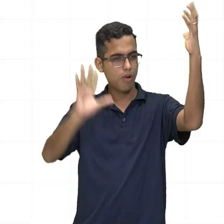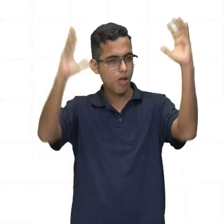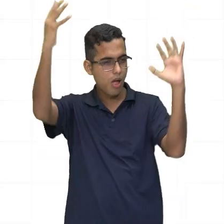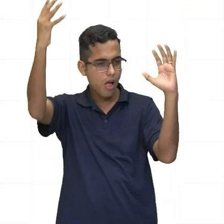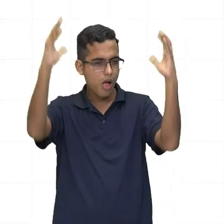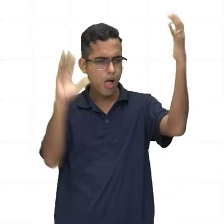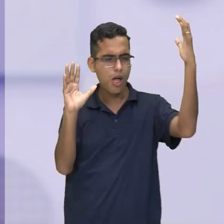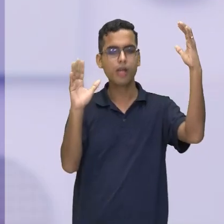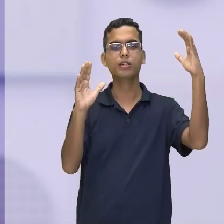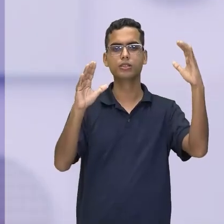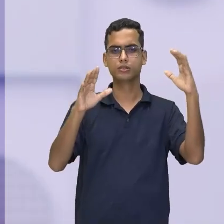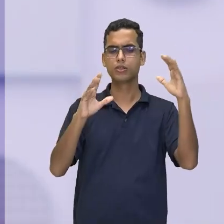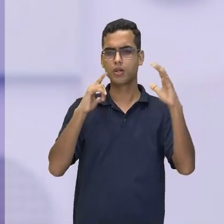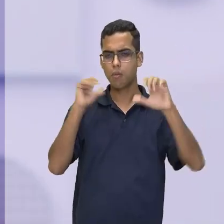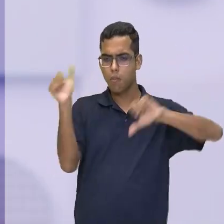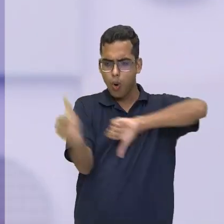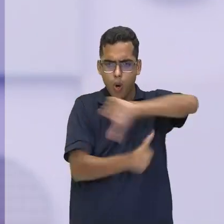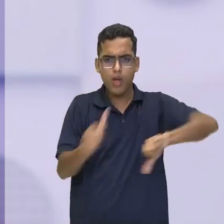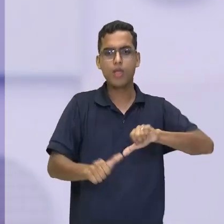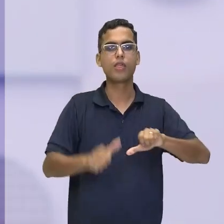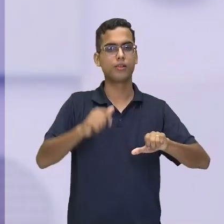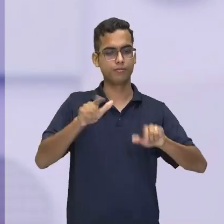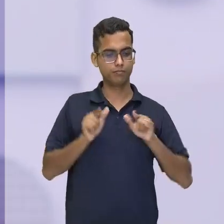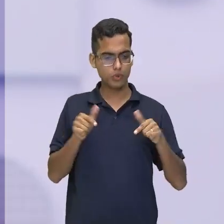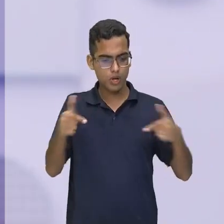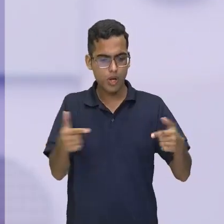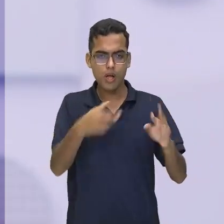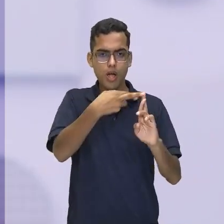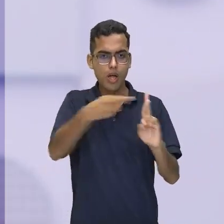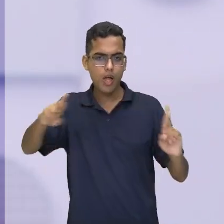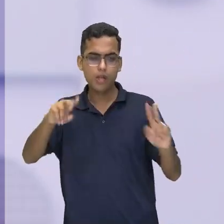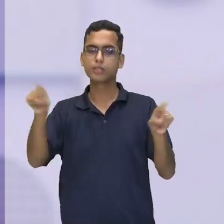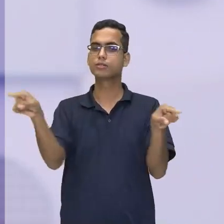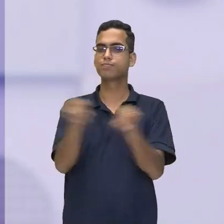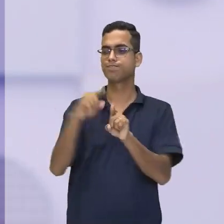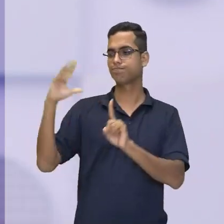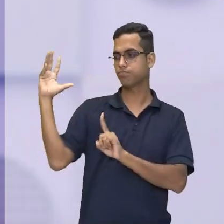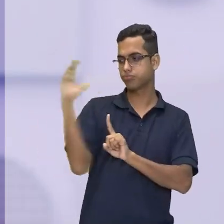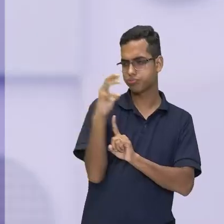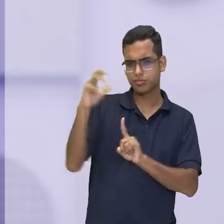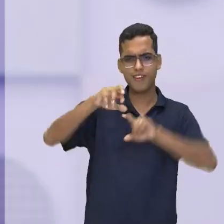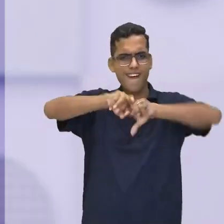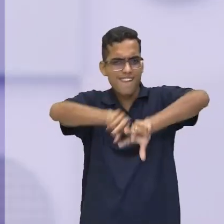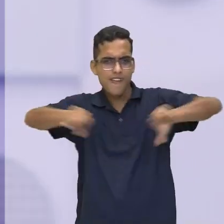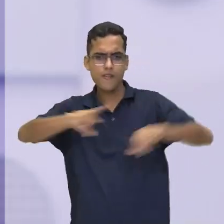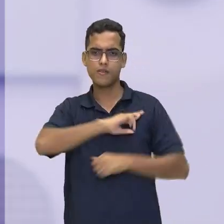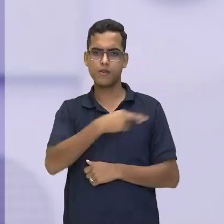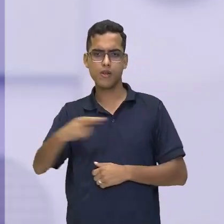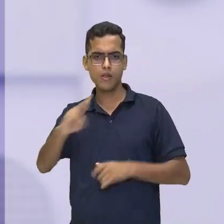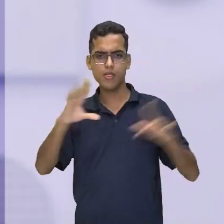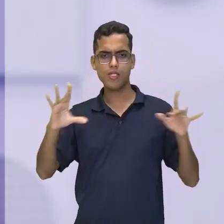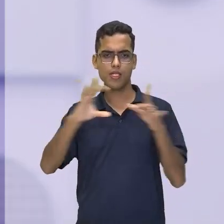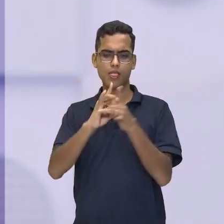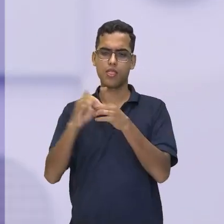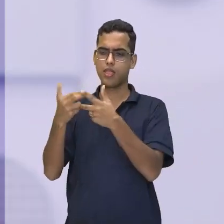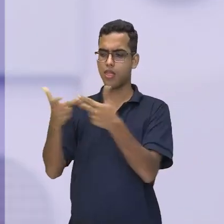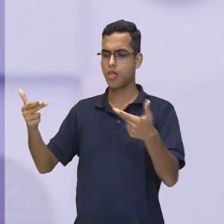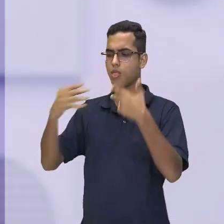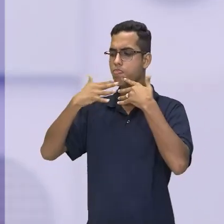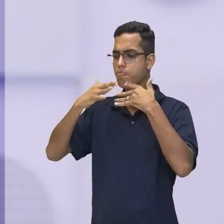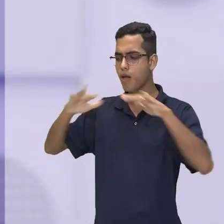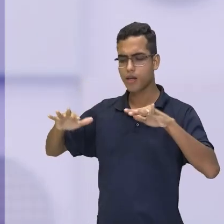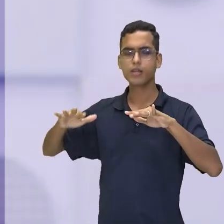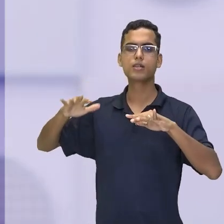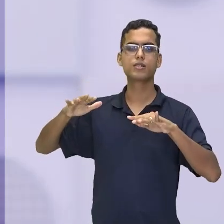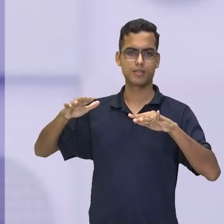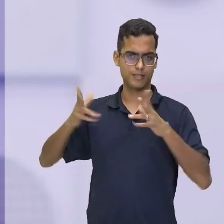vida religiosa, nas nossas práticas religiosas. Muitas religiões, elas estão conectadas ali com o